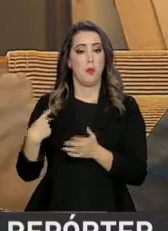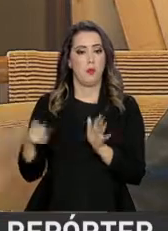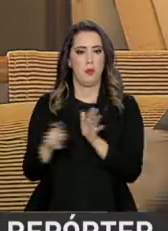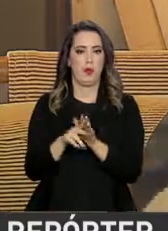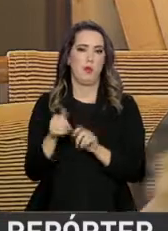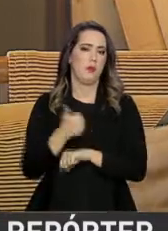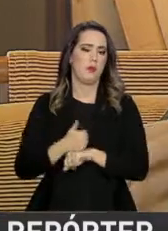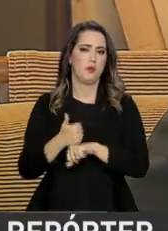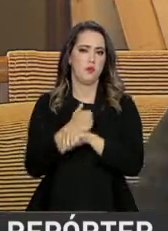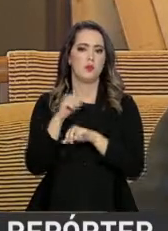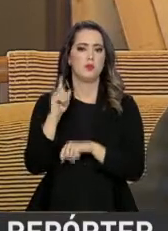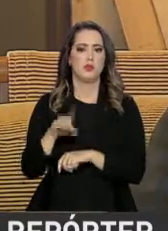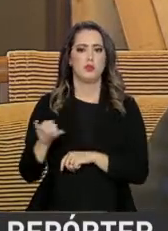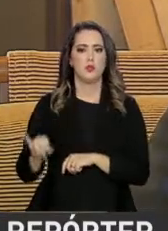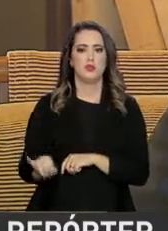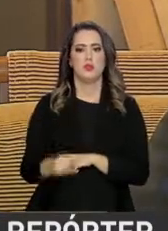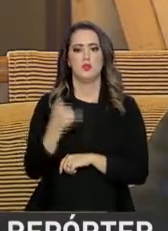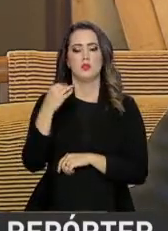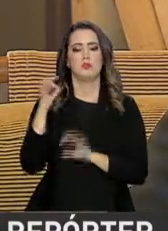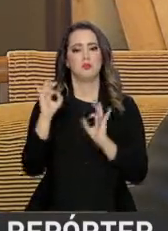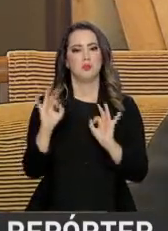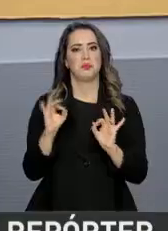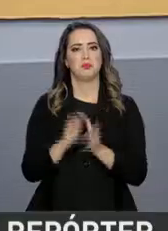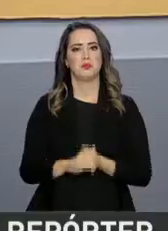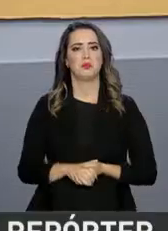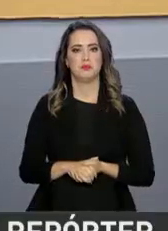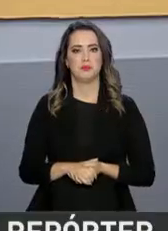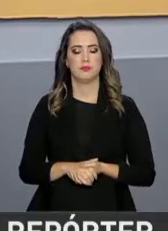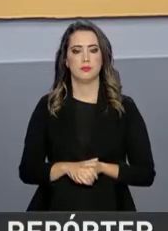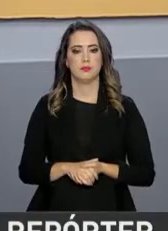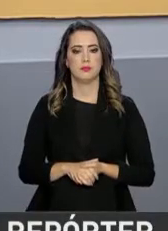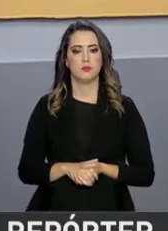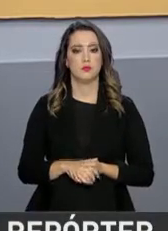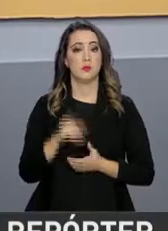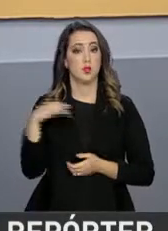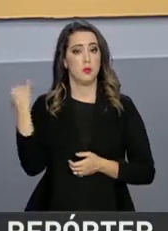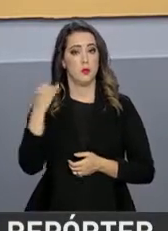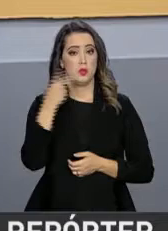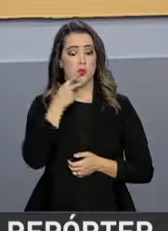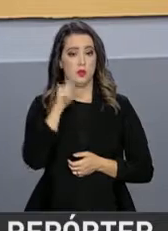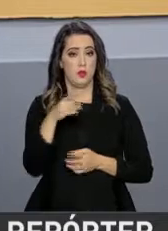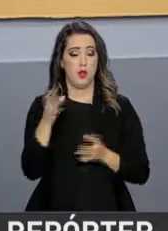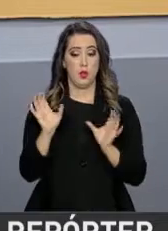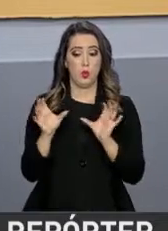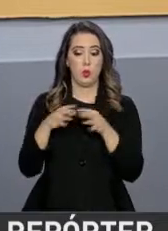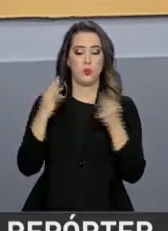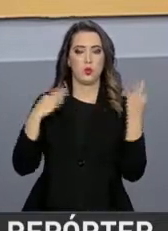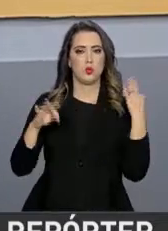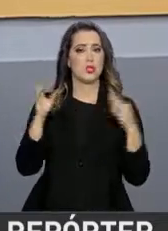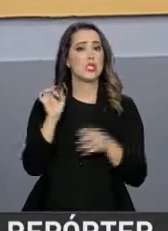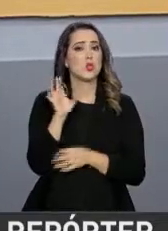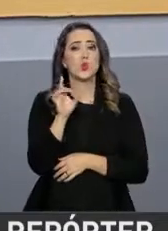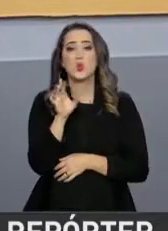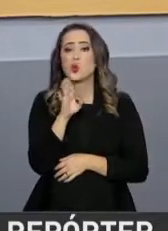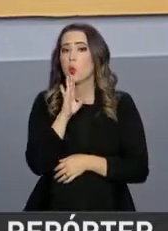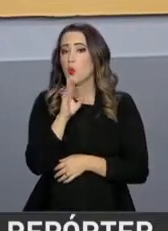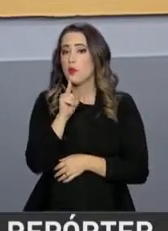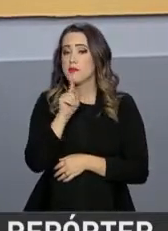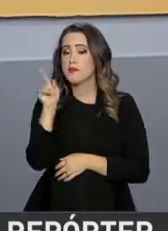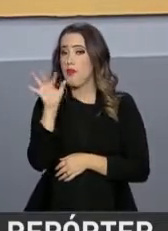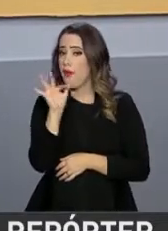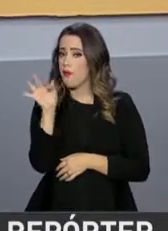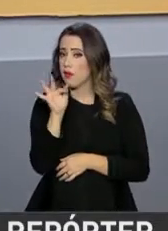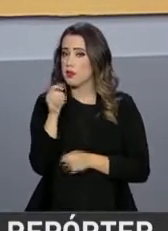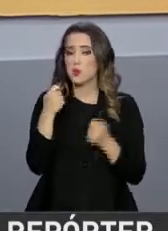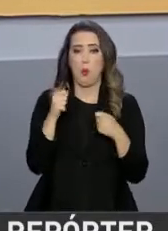isso em uma oportunidade incrível vale ressaltar que os turistas que desejam apenas conhecer a